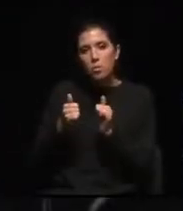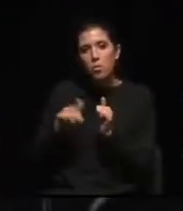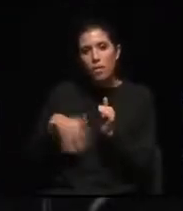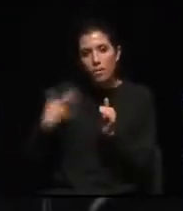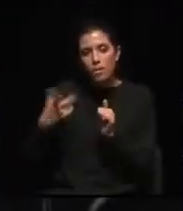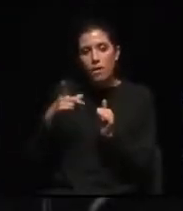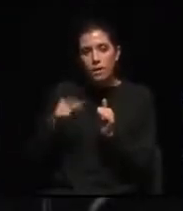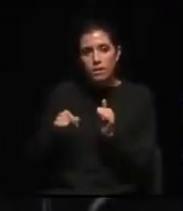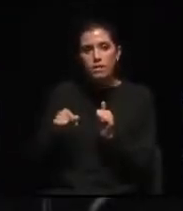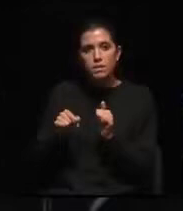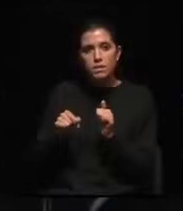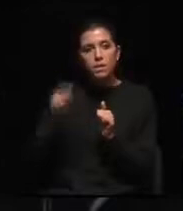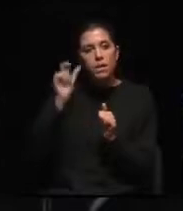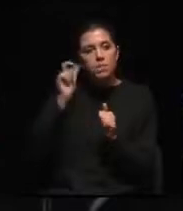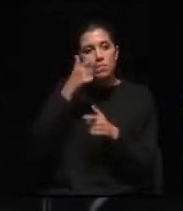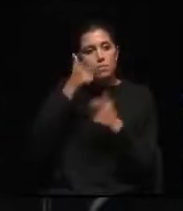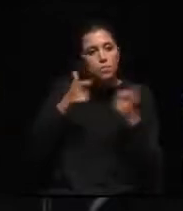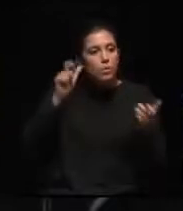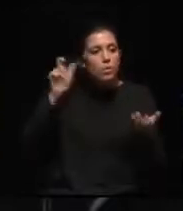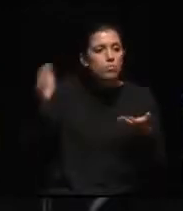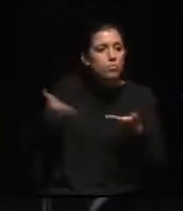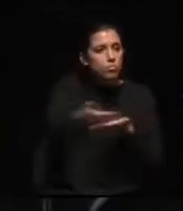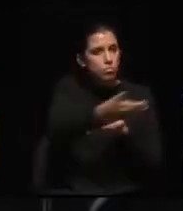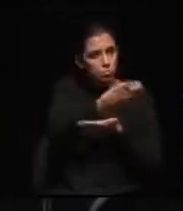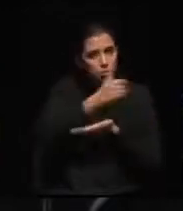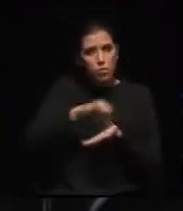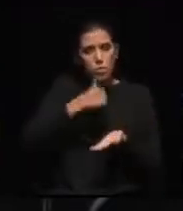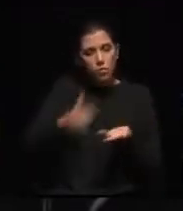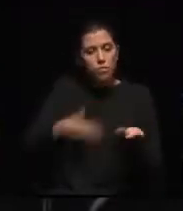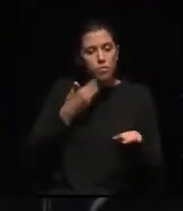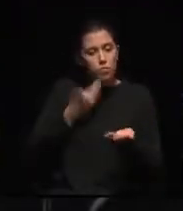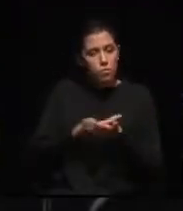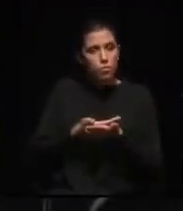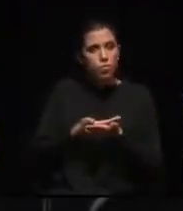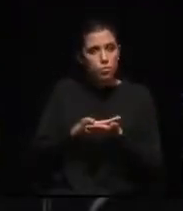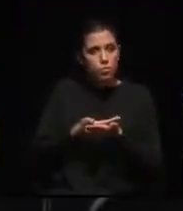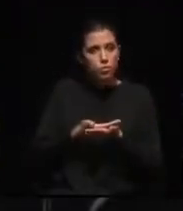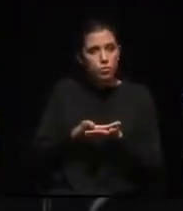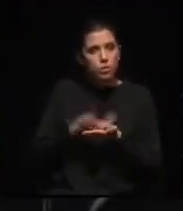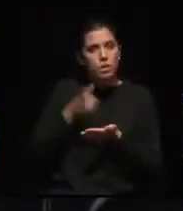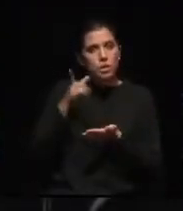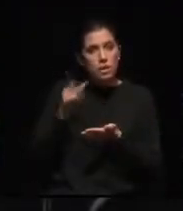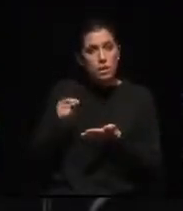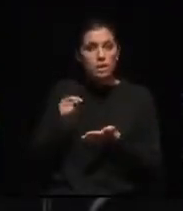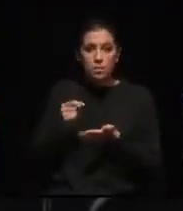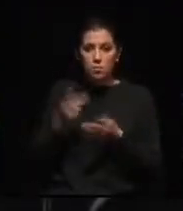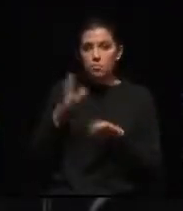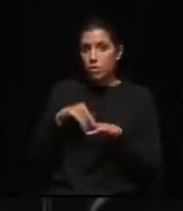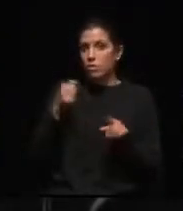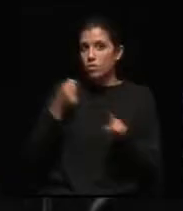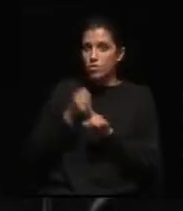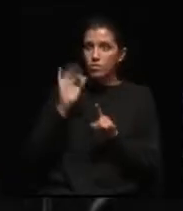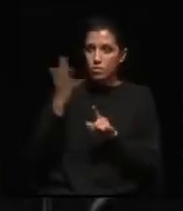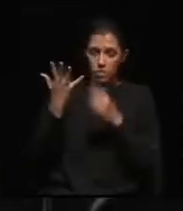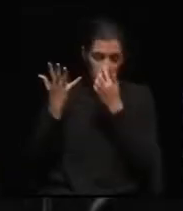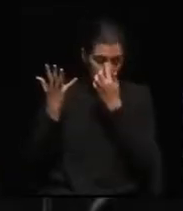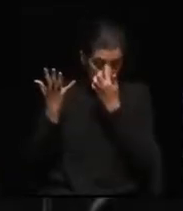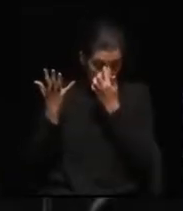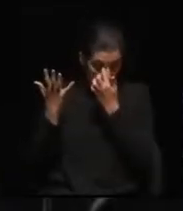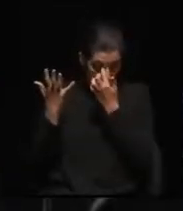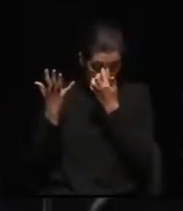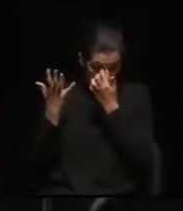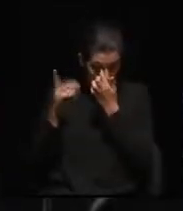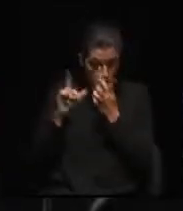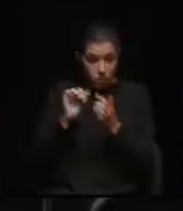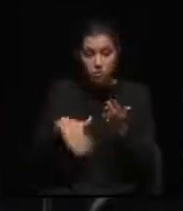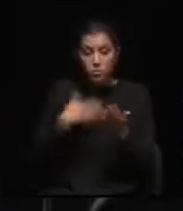considerando os contributos da audição pública proposta pelo PEV e os desafios ambientais que enfrentamos. Propomos também, por fim, que